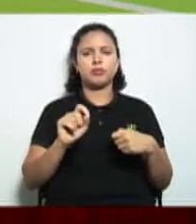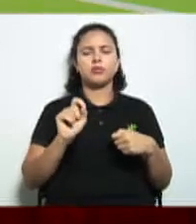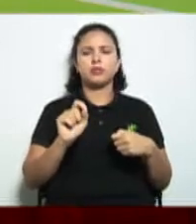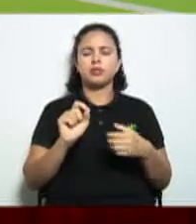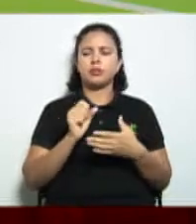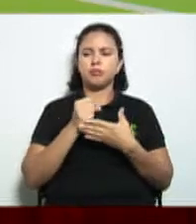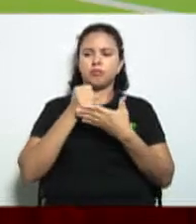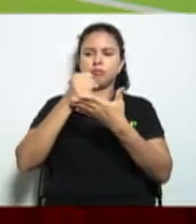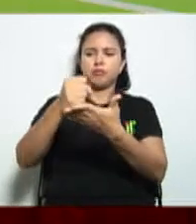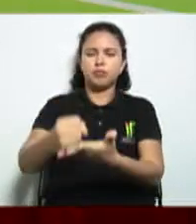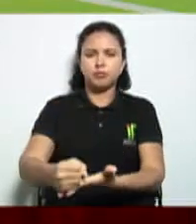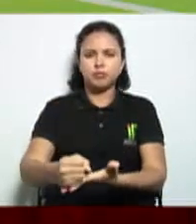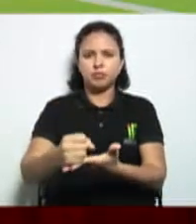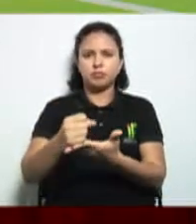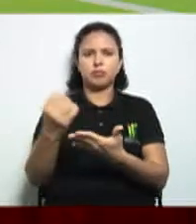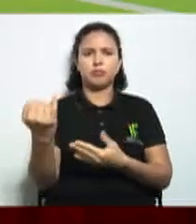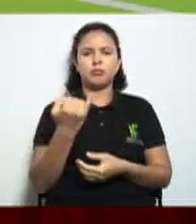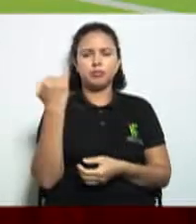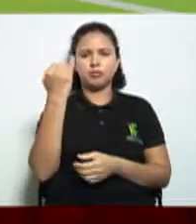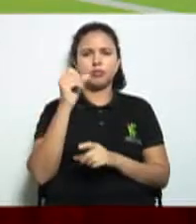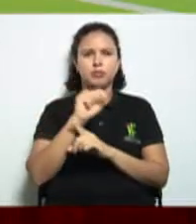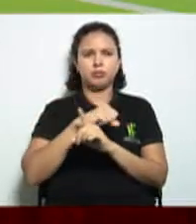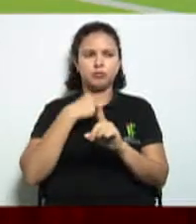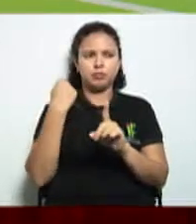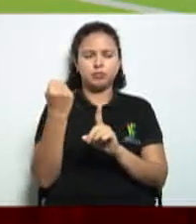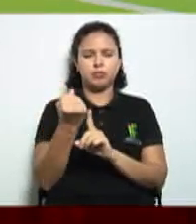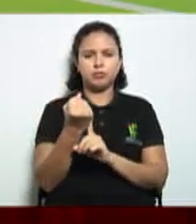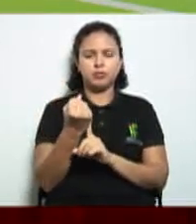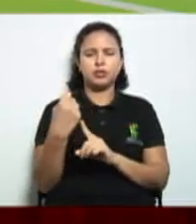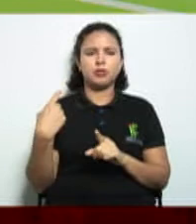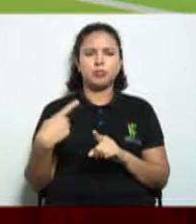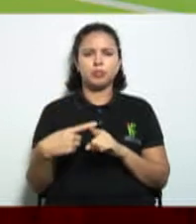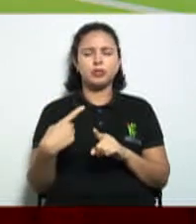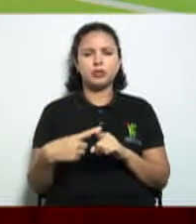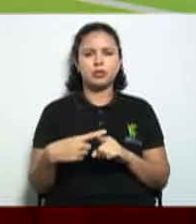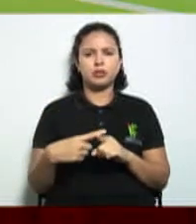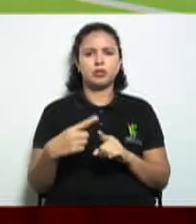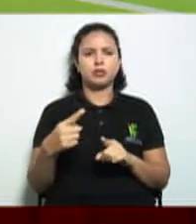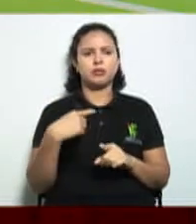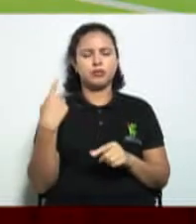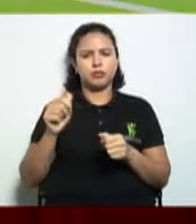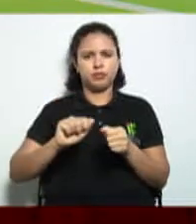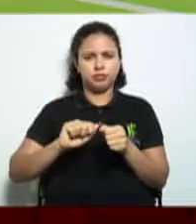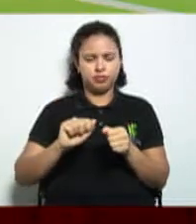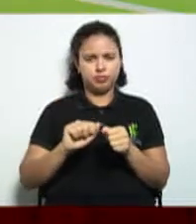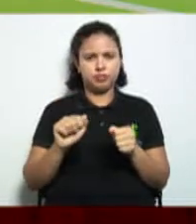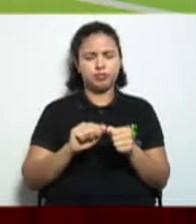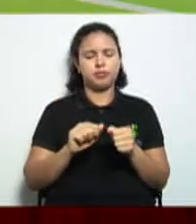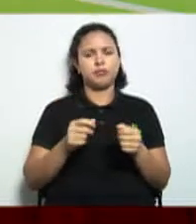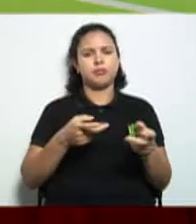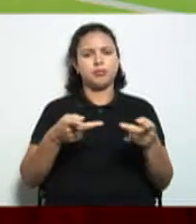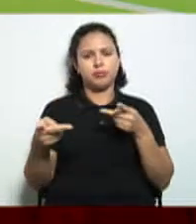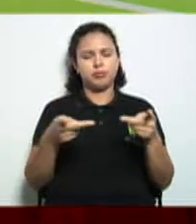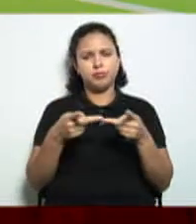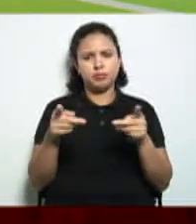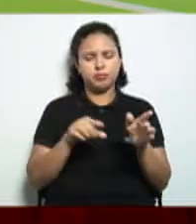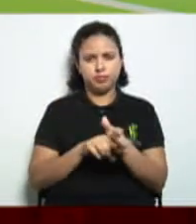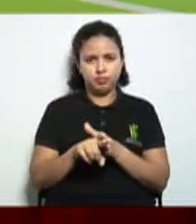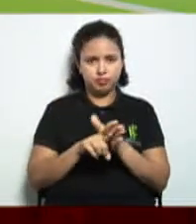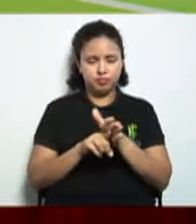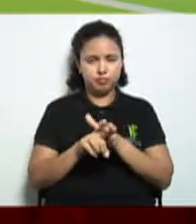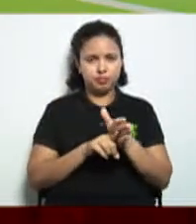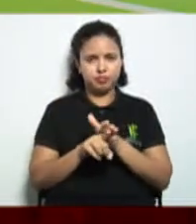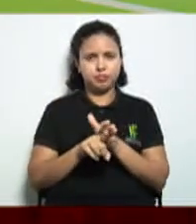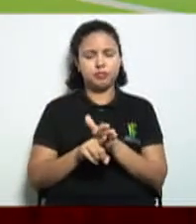alcance, ter relevância social. Então, né, por que que a gente faz um projeto de pesquisa? O projeto de pesquisa, ele